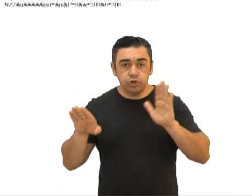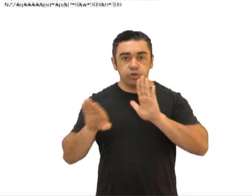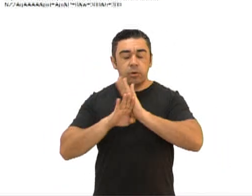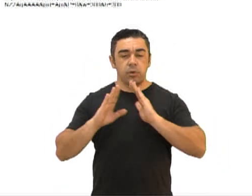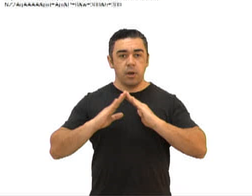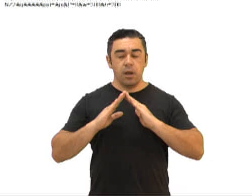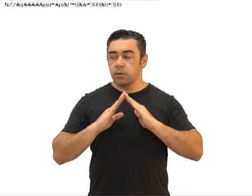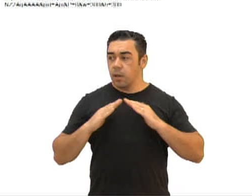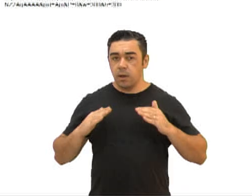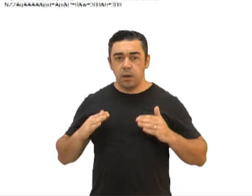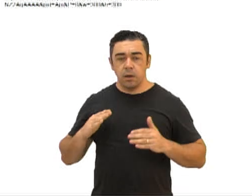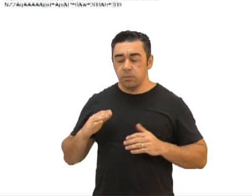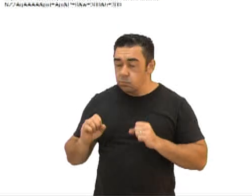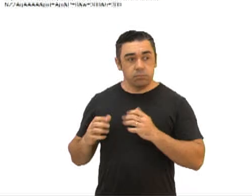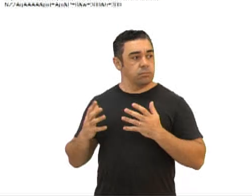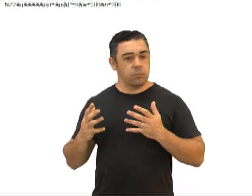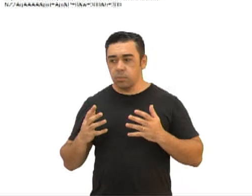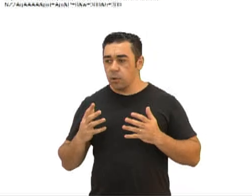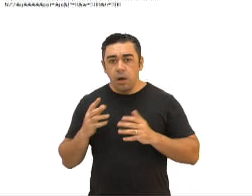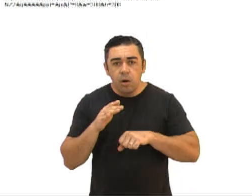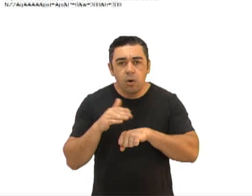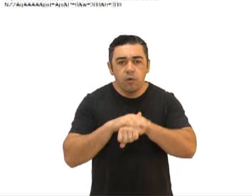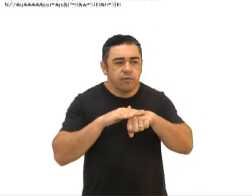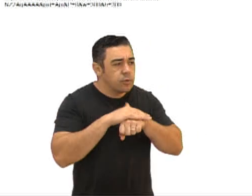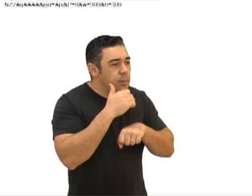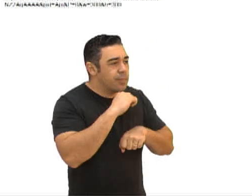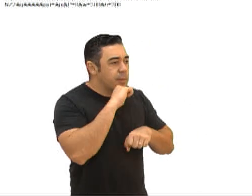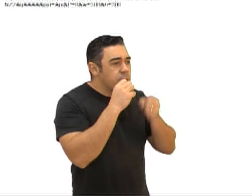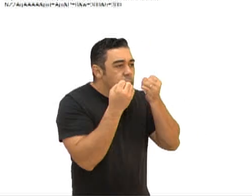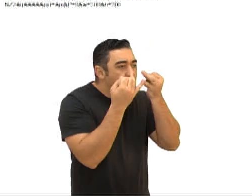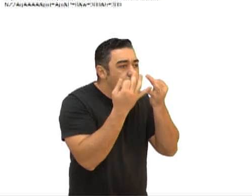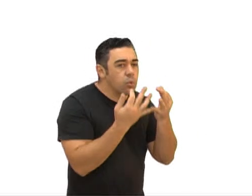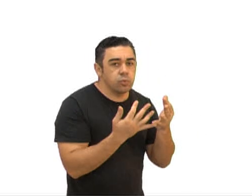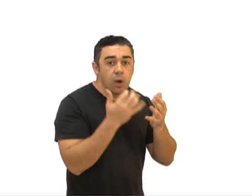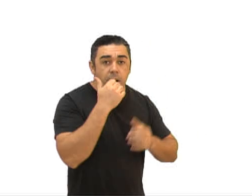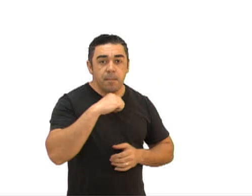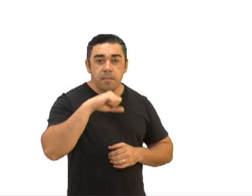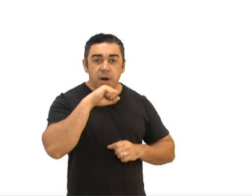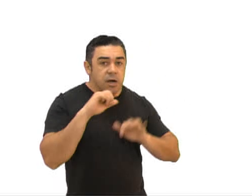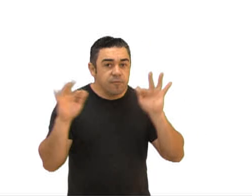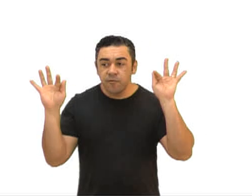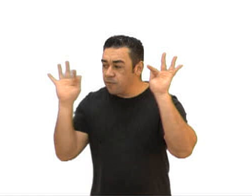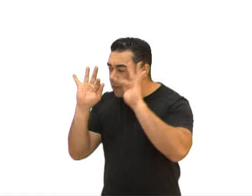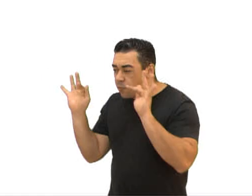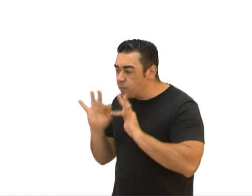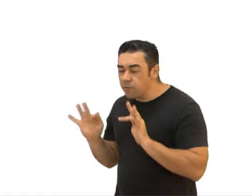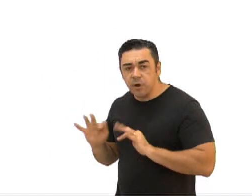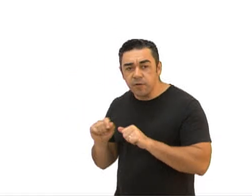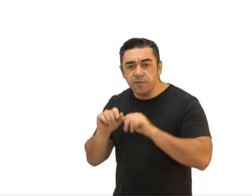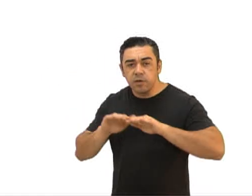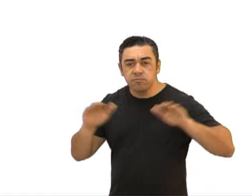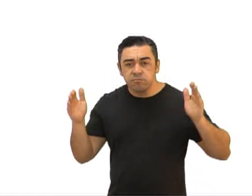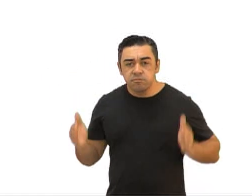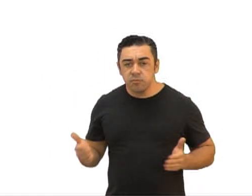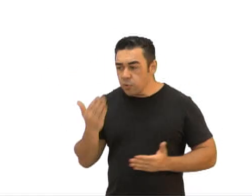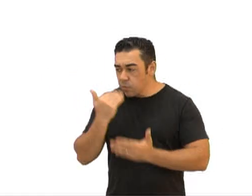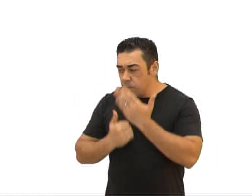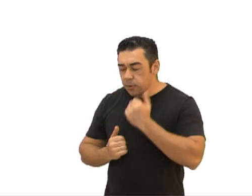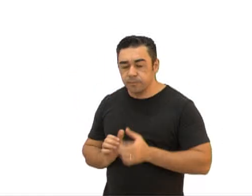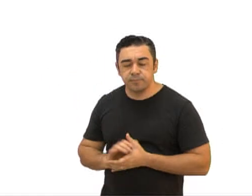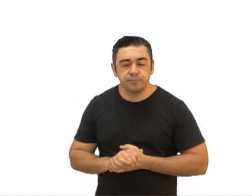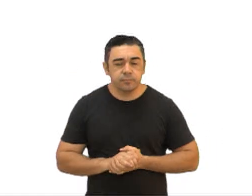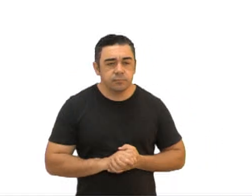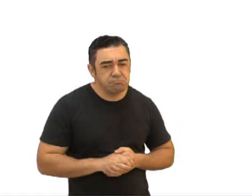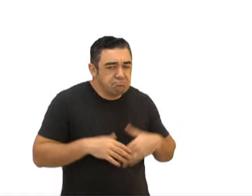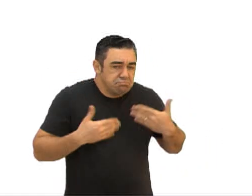que com a ajuda do gênio, fez um banquete para comemorar. Um dia, Aladim viu passar a